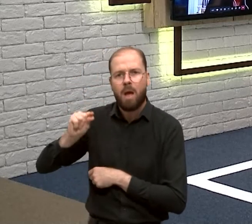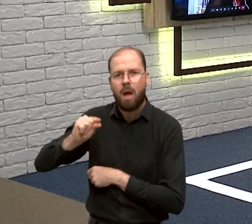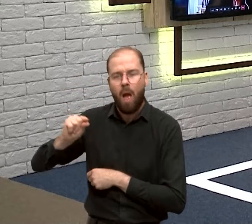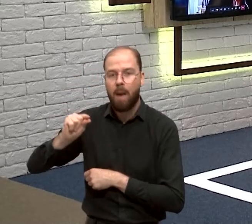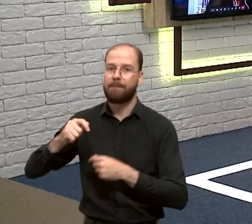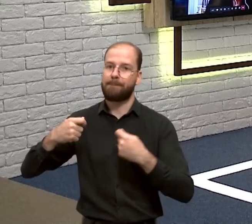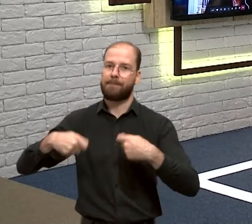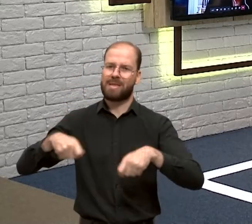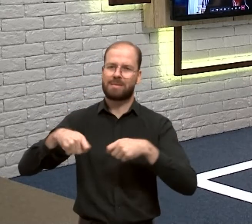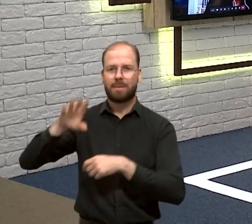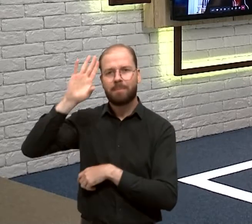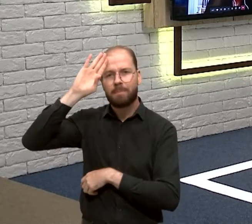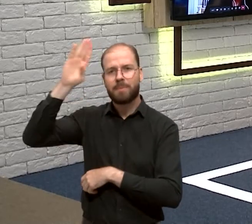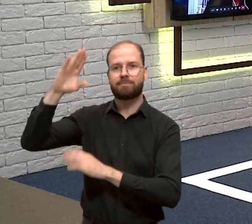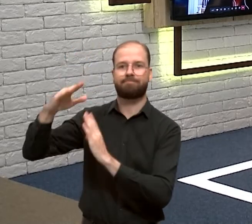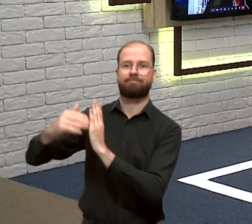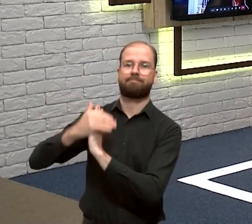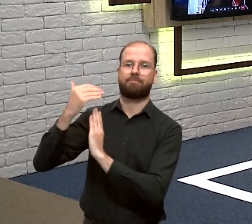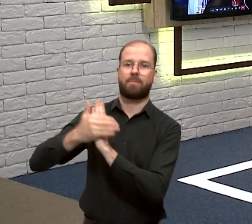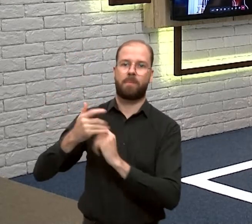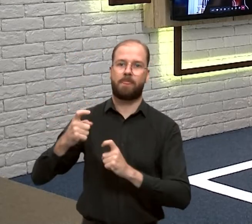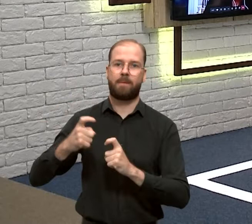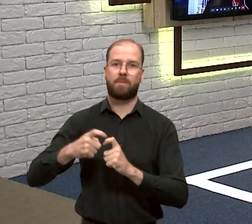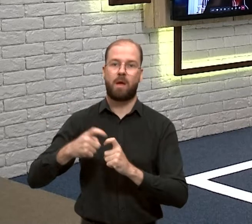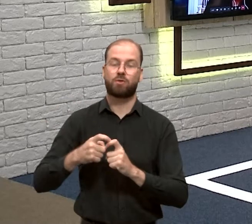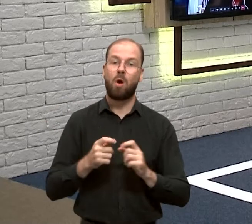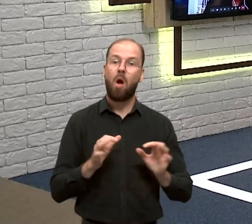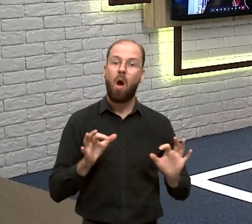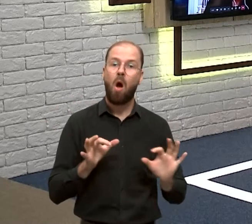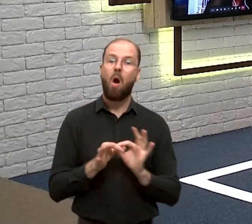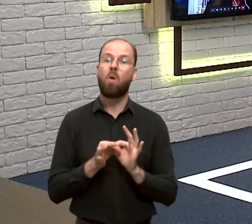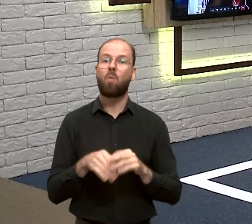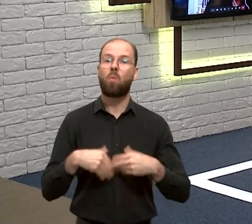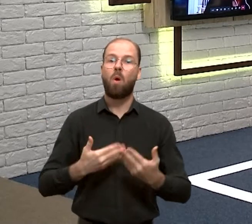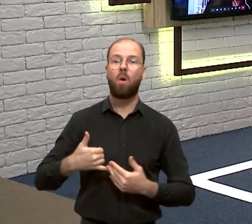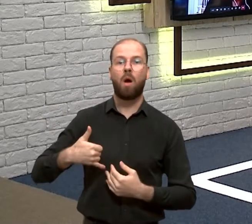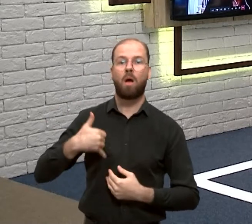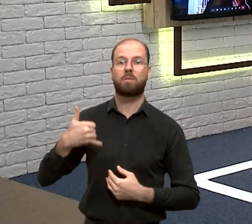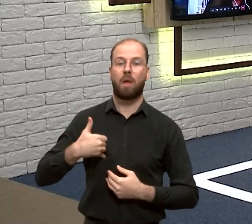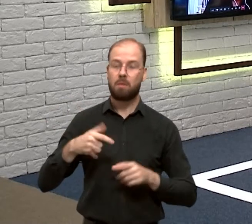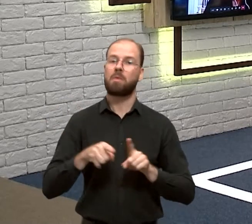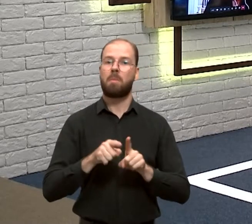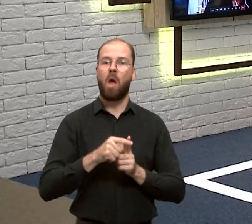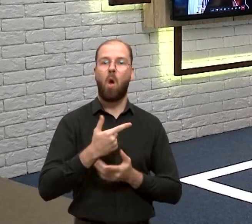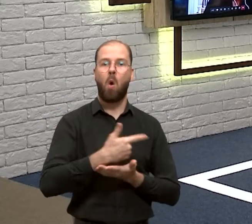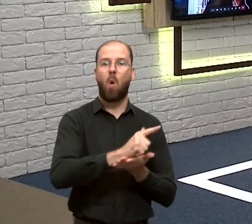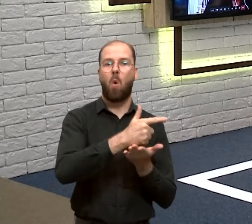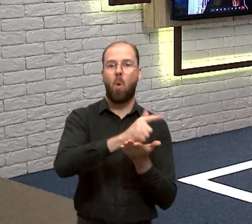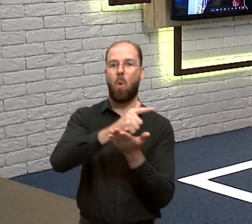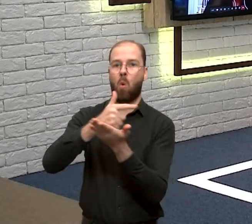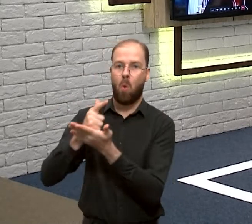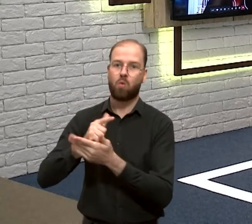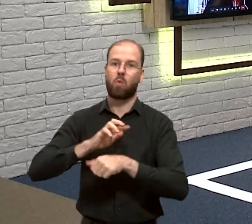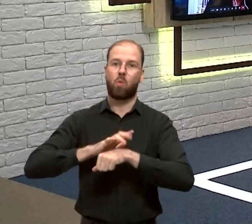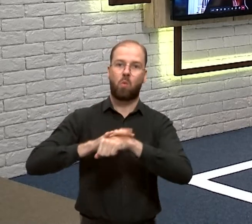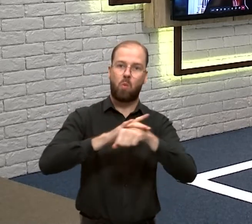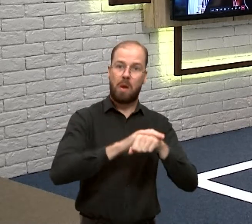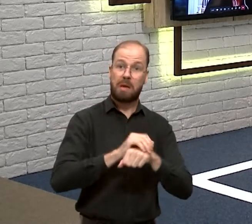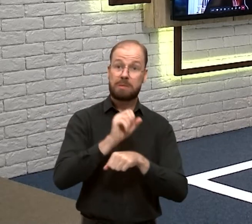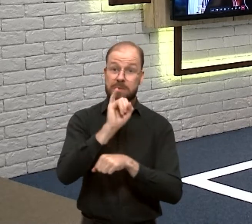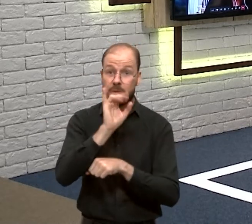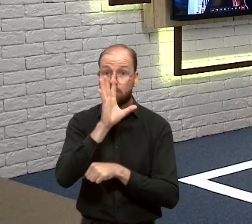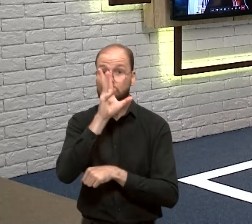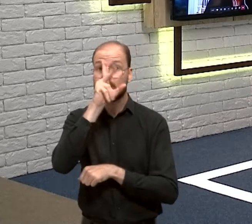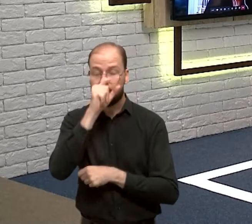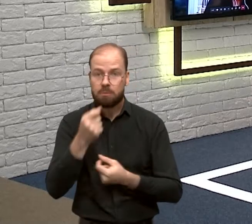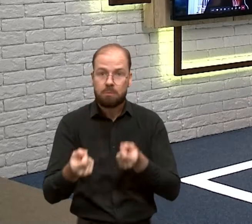com a idade, né? E todas as doenças associadas, porque pode sim ter efeitos colaterais indesejáveis se for